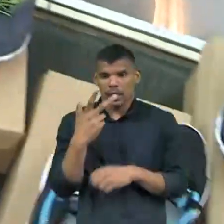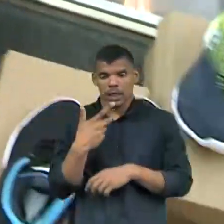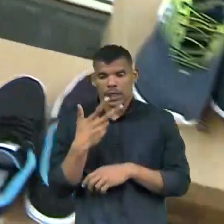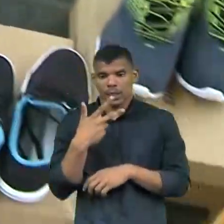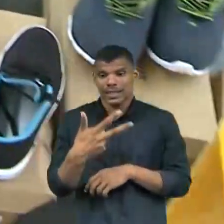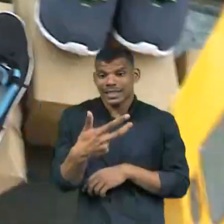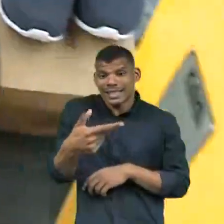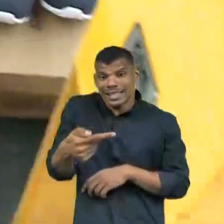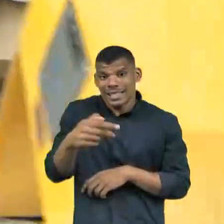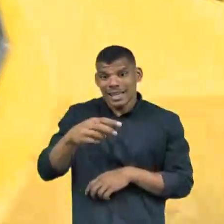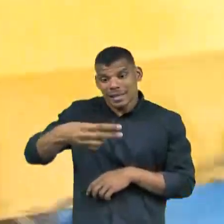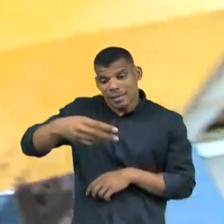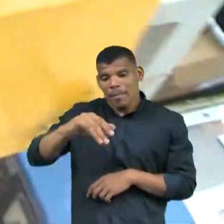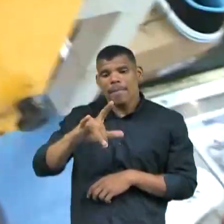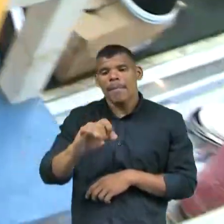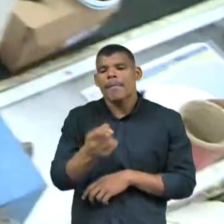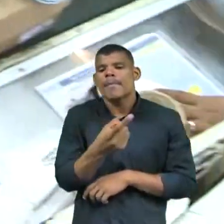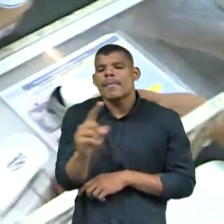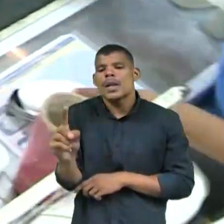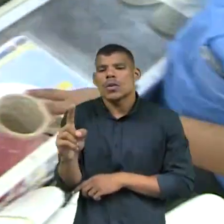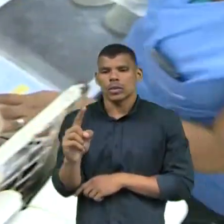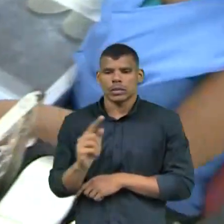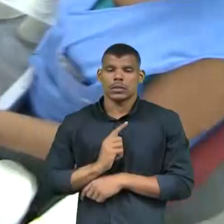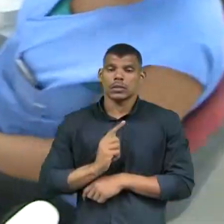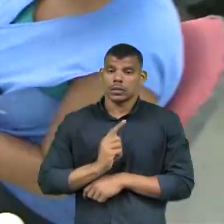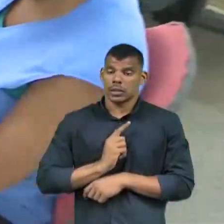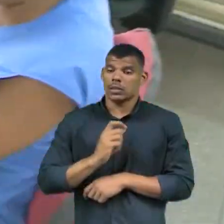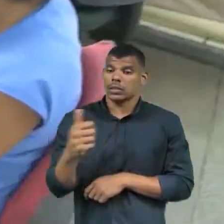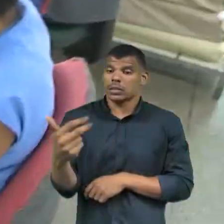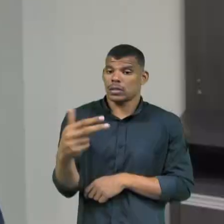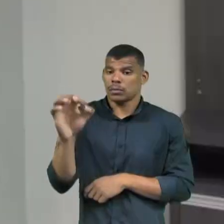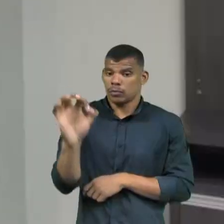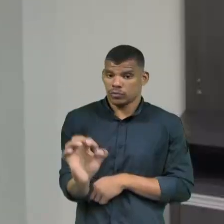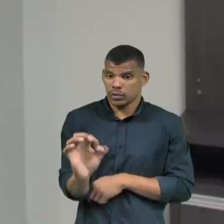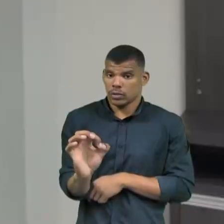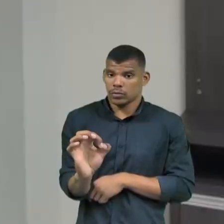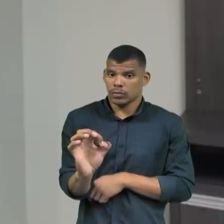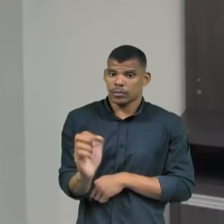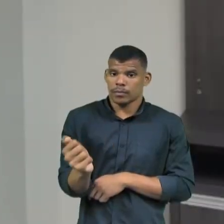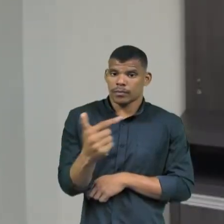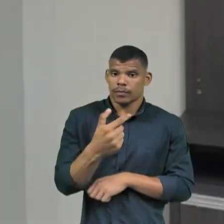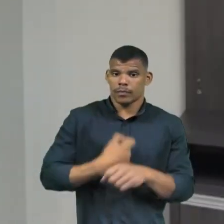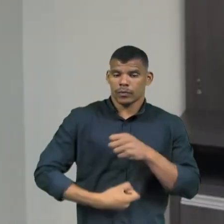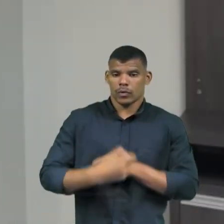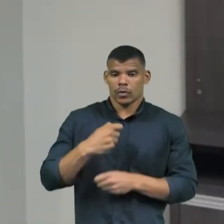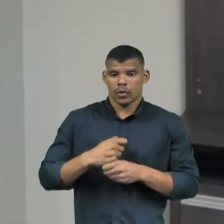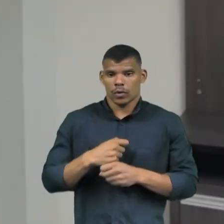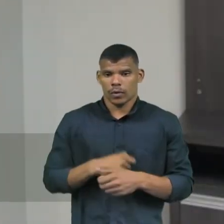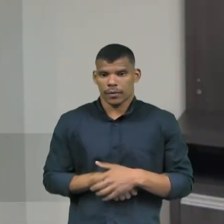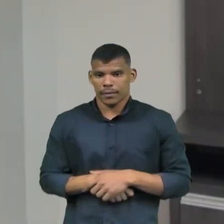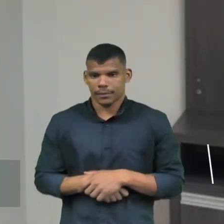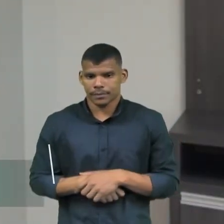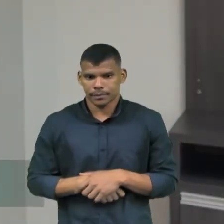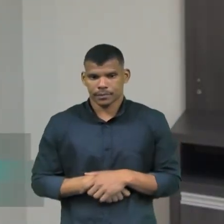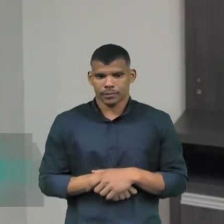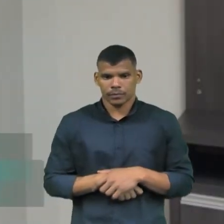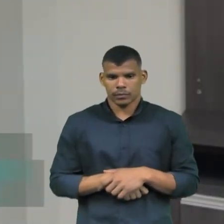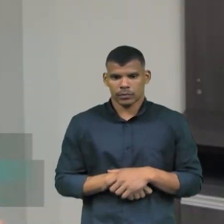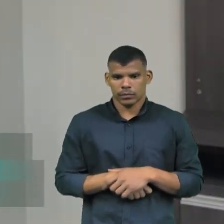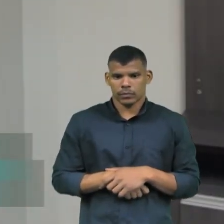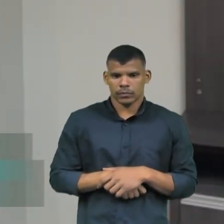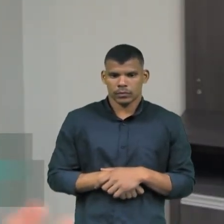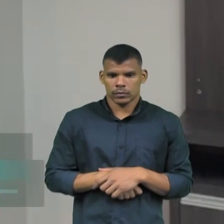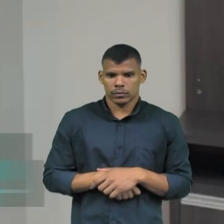pares, avanço de 13% em comparação ao ano passado. As exportações de calçados tiveram um ótimo desempenho ao longo de